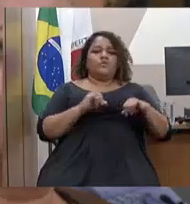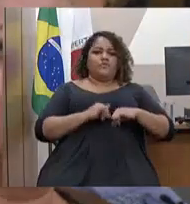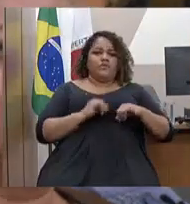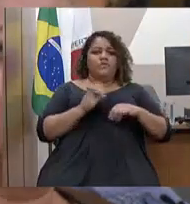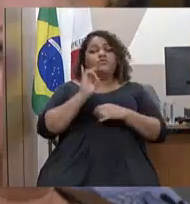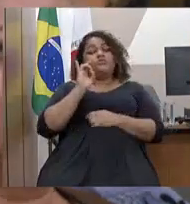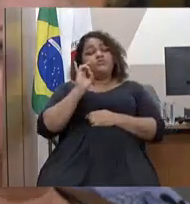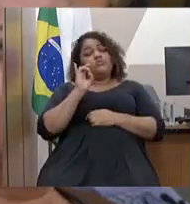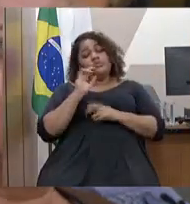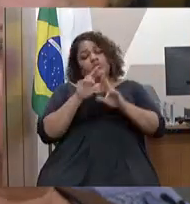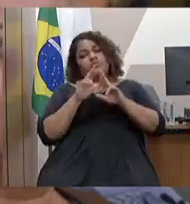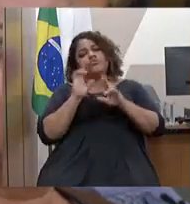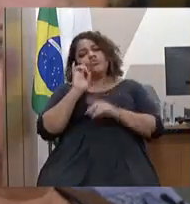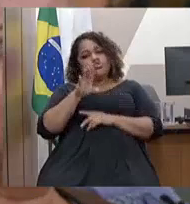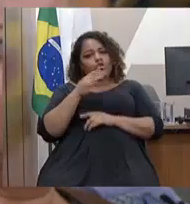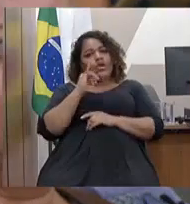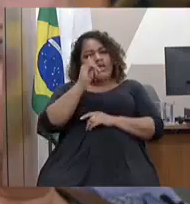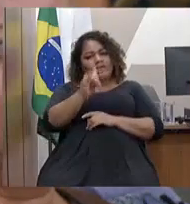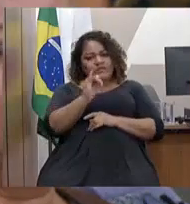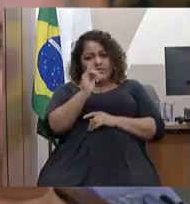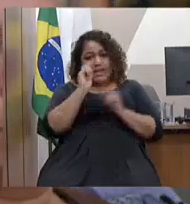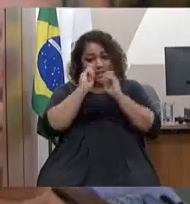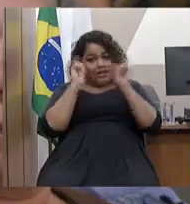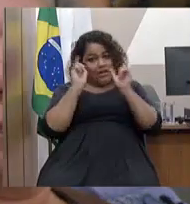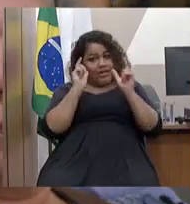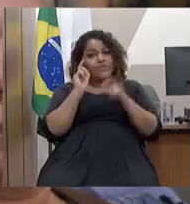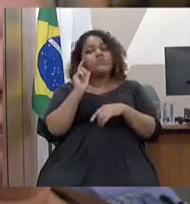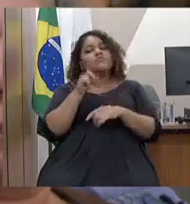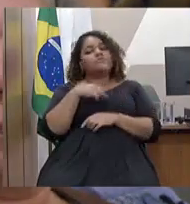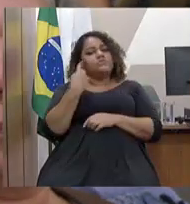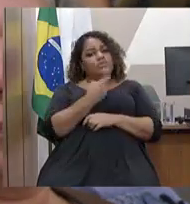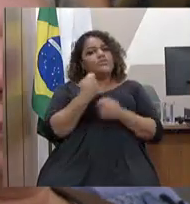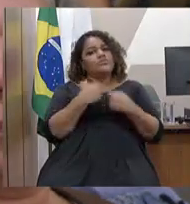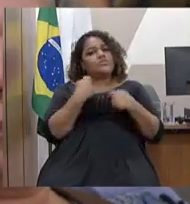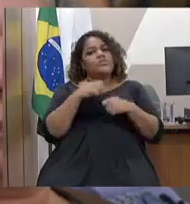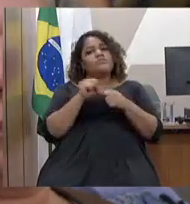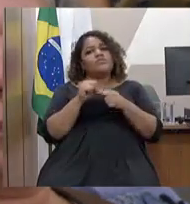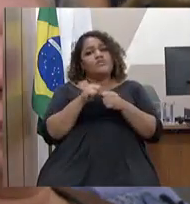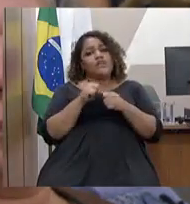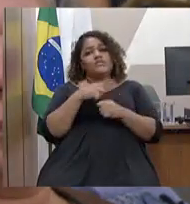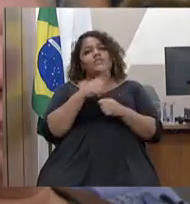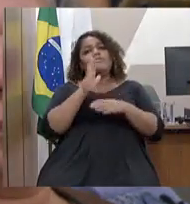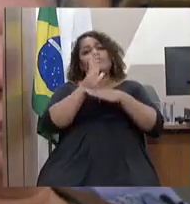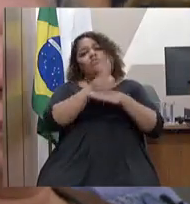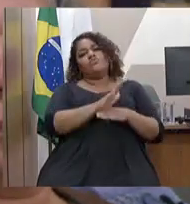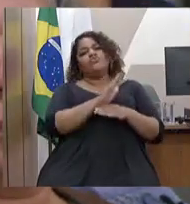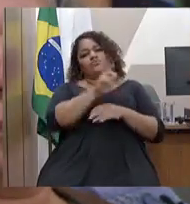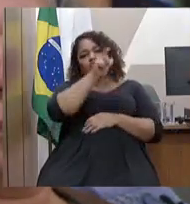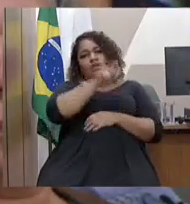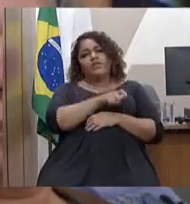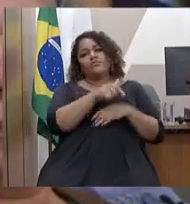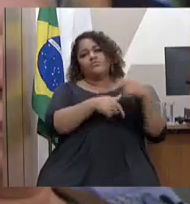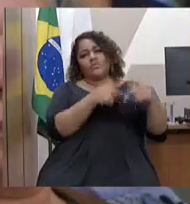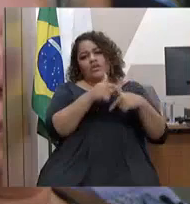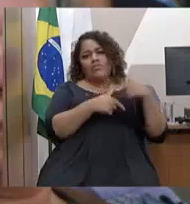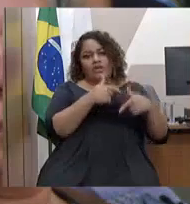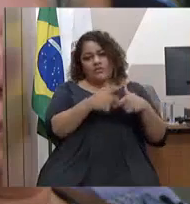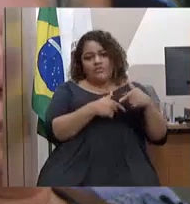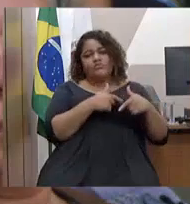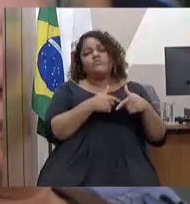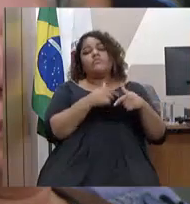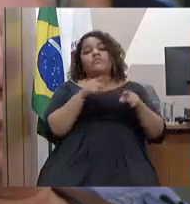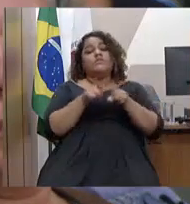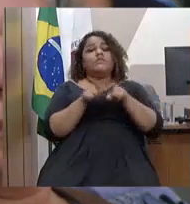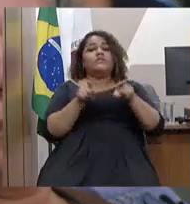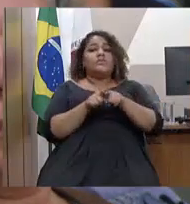só para deixar esse Alerta aqui e dizer que nós temos que fazer alguma coisa para esses trabalhadores que trabalham aí e na pandemia